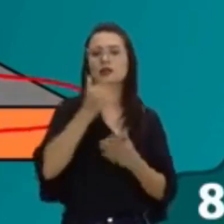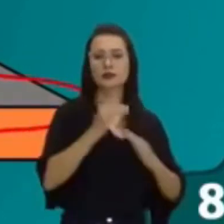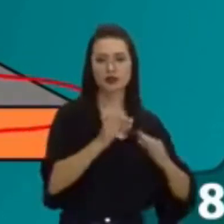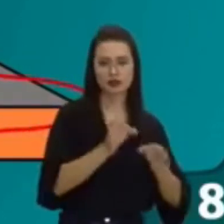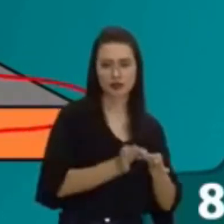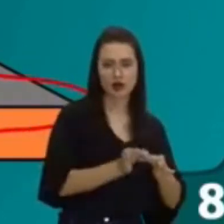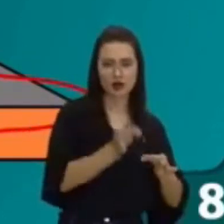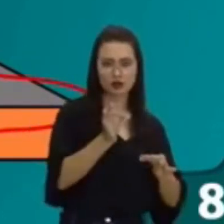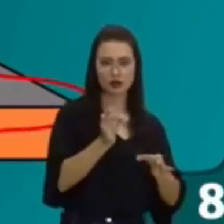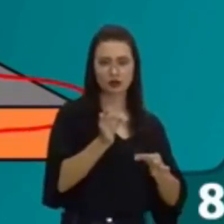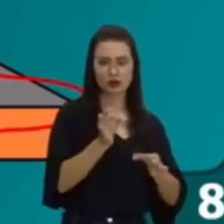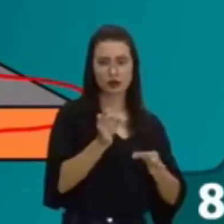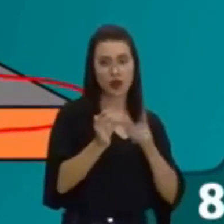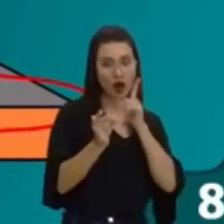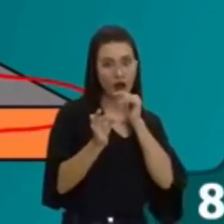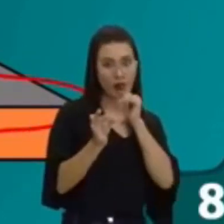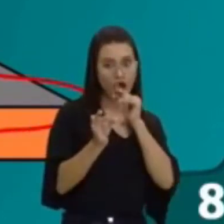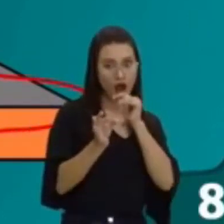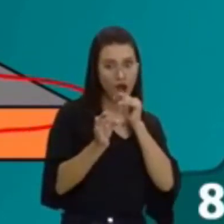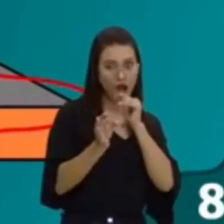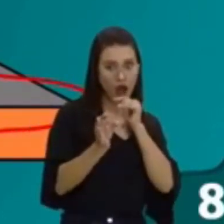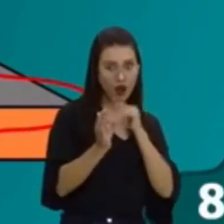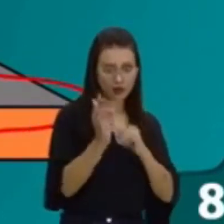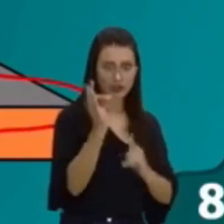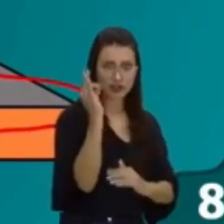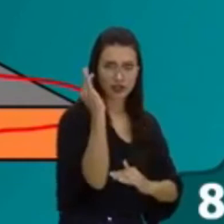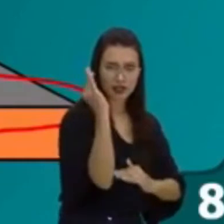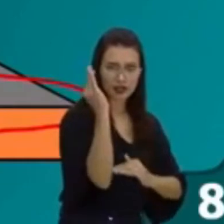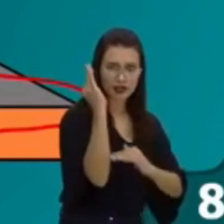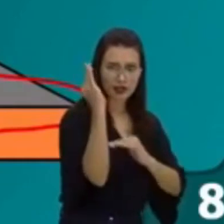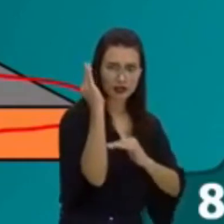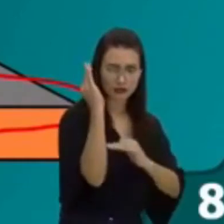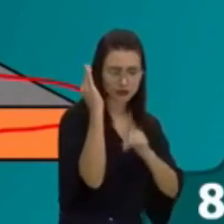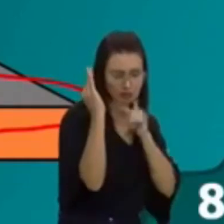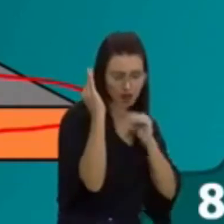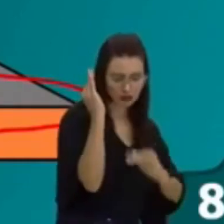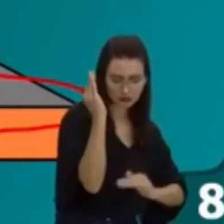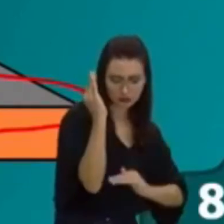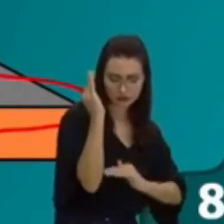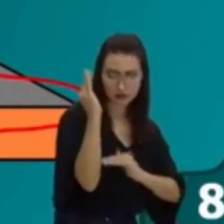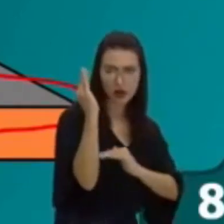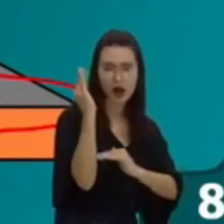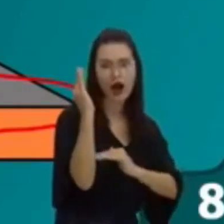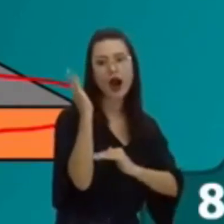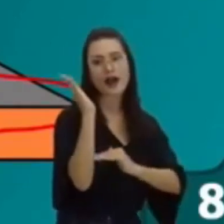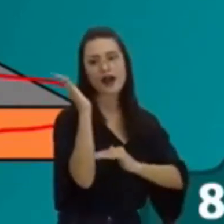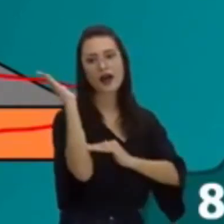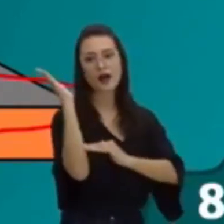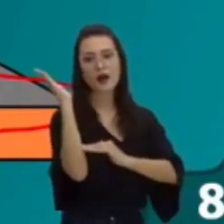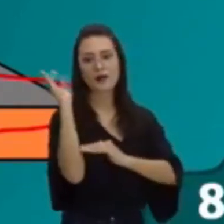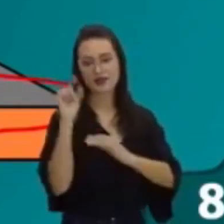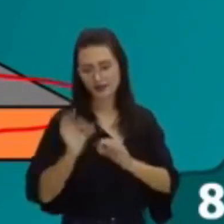altura, aí quando a água estiver quase chegando nesse nível, aí ela amplia.